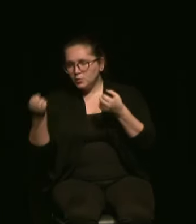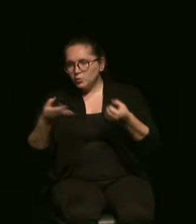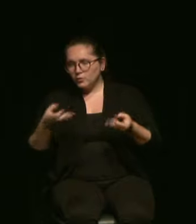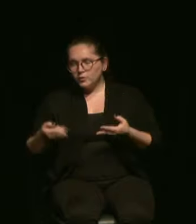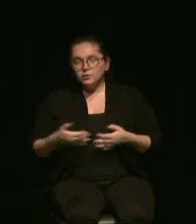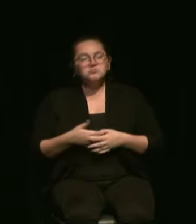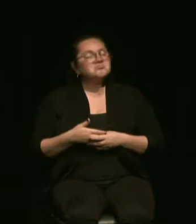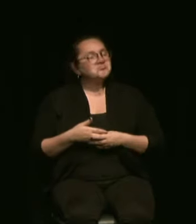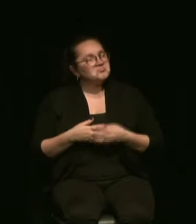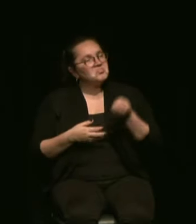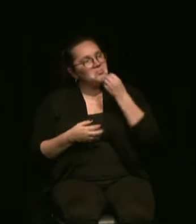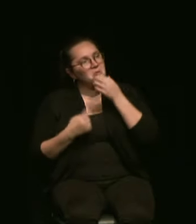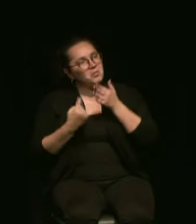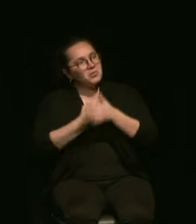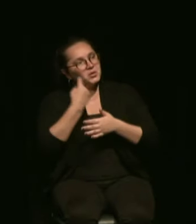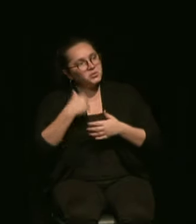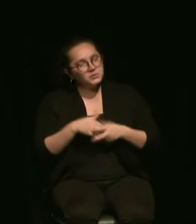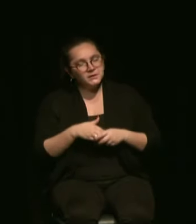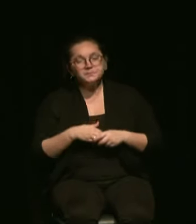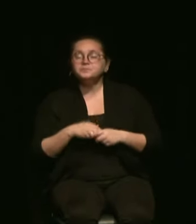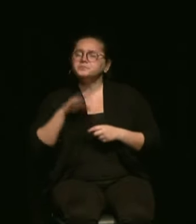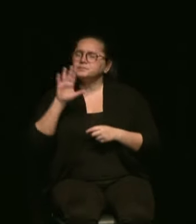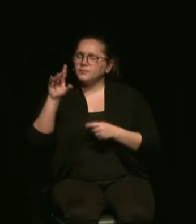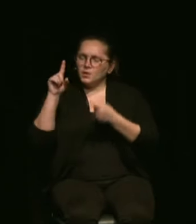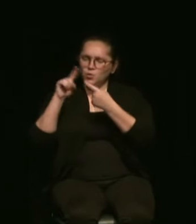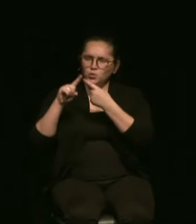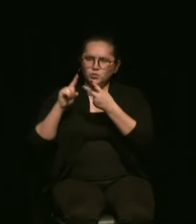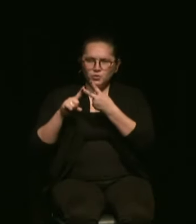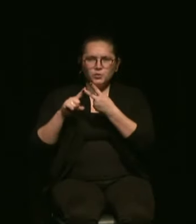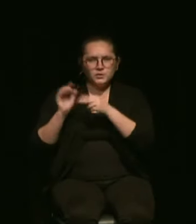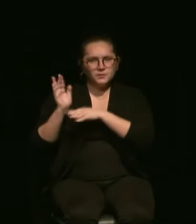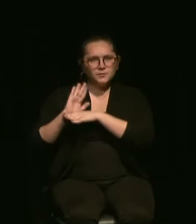né? Os dois filmes